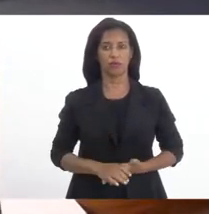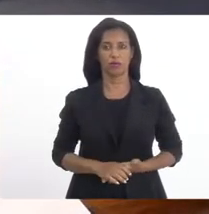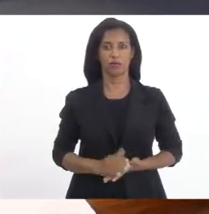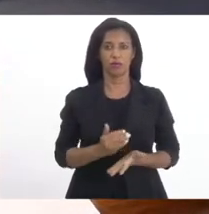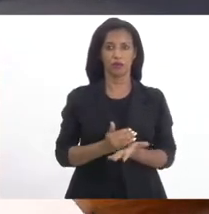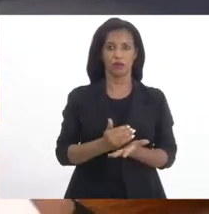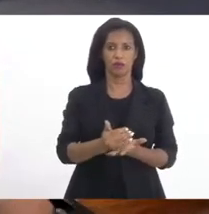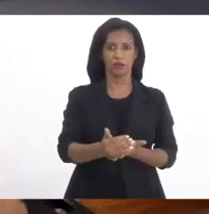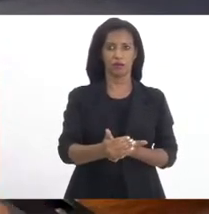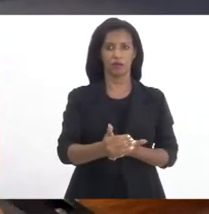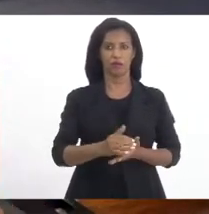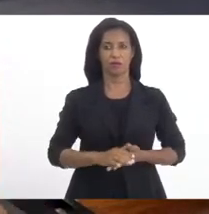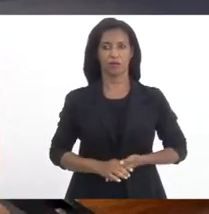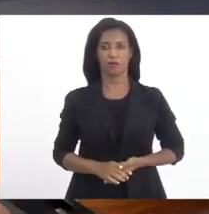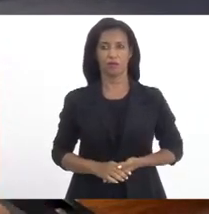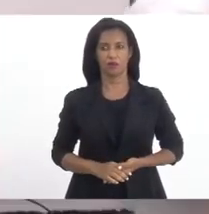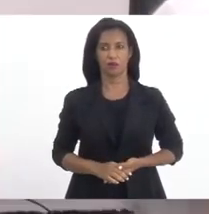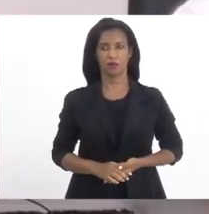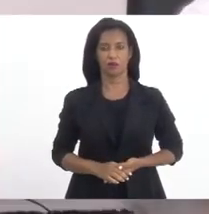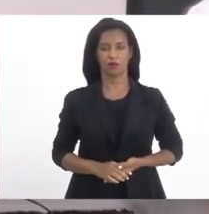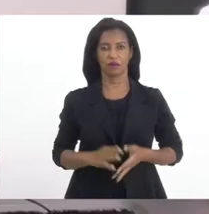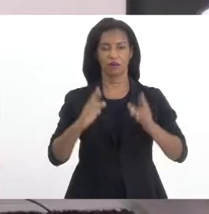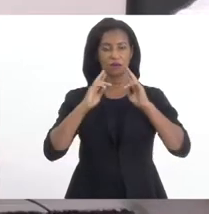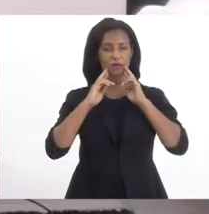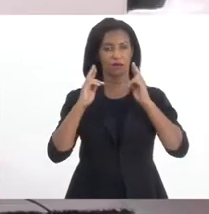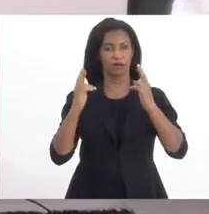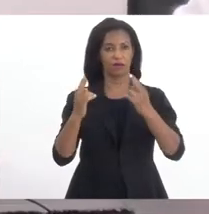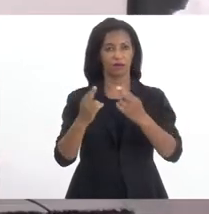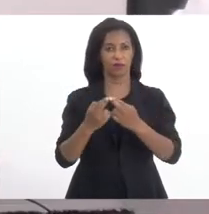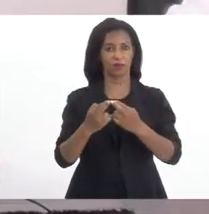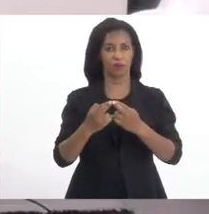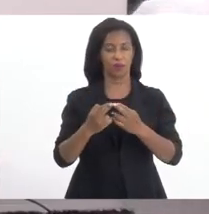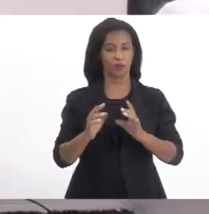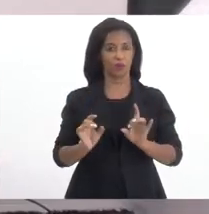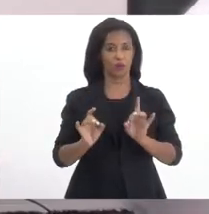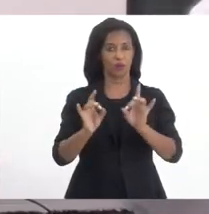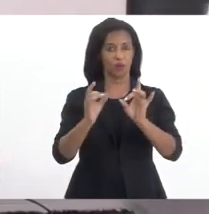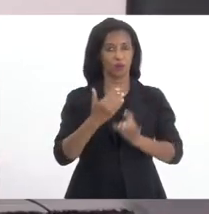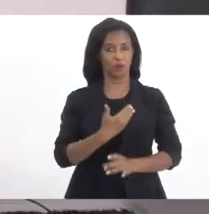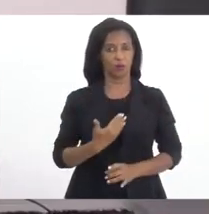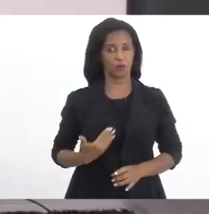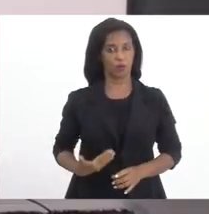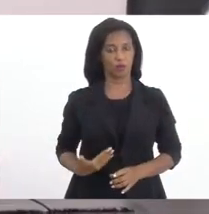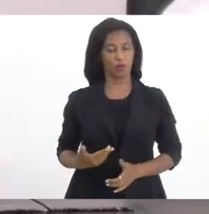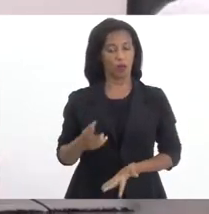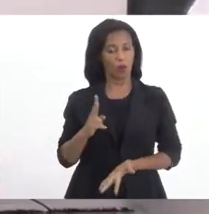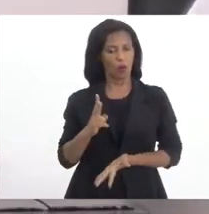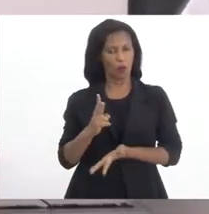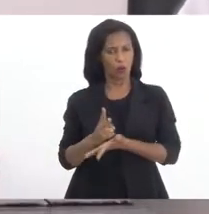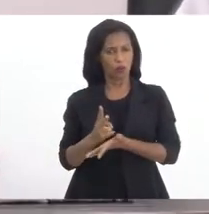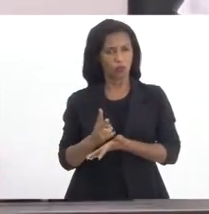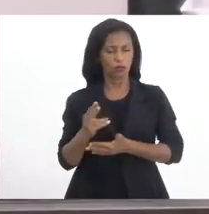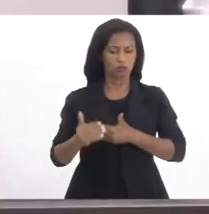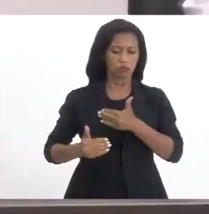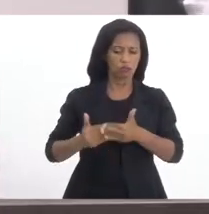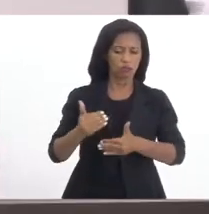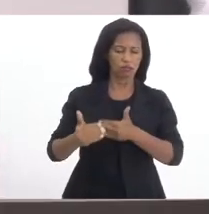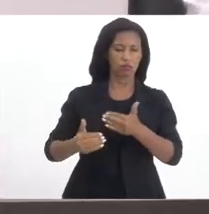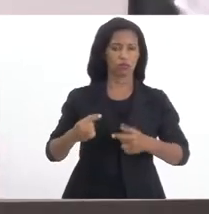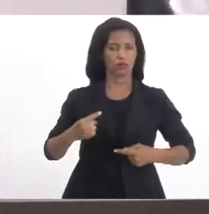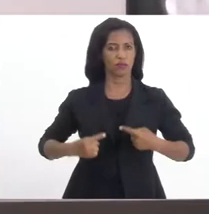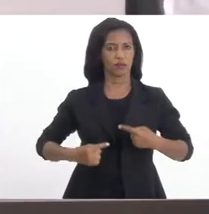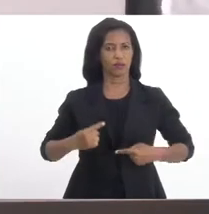damos início à audiência pública que visa dar continuidade ao